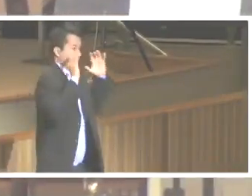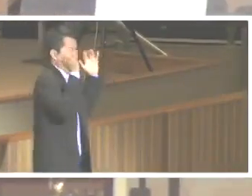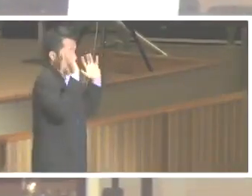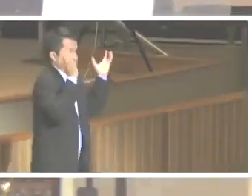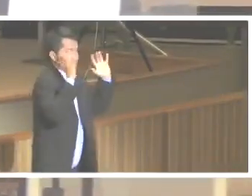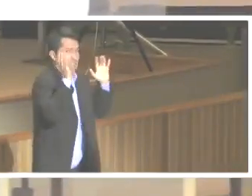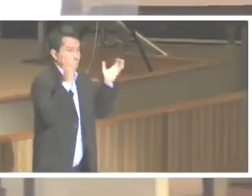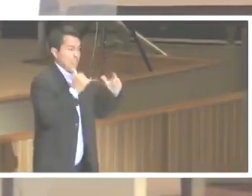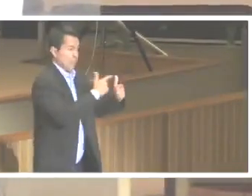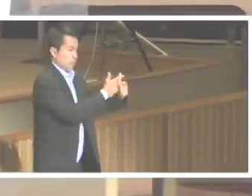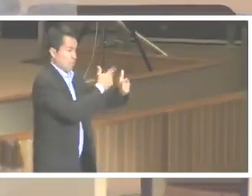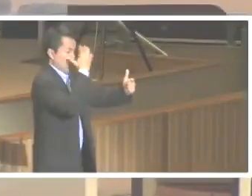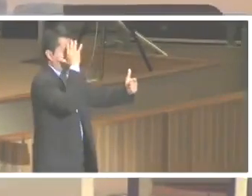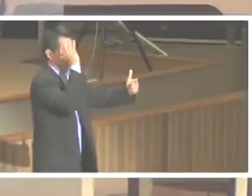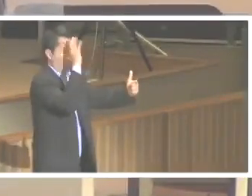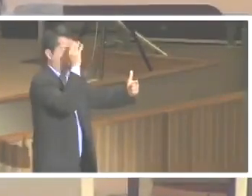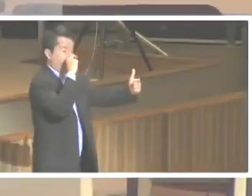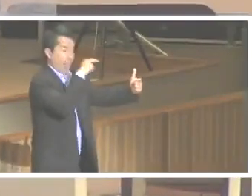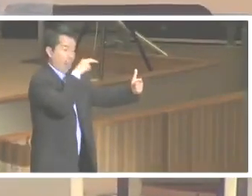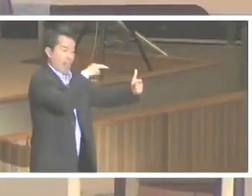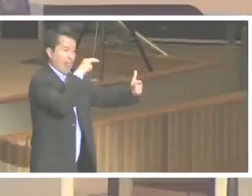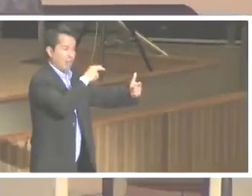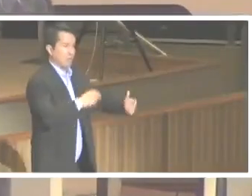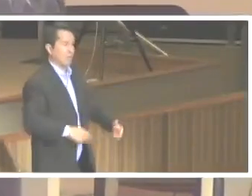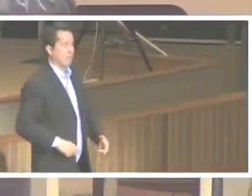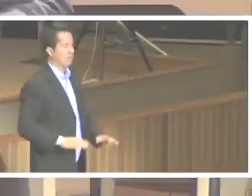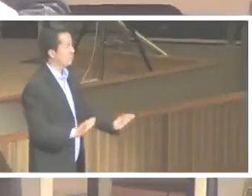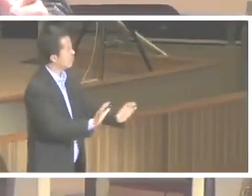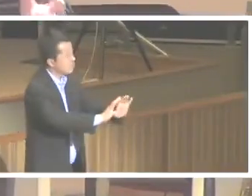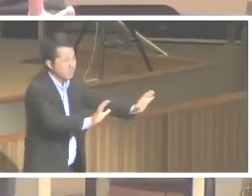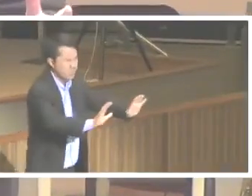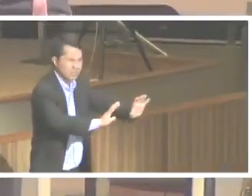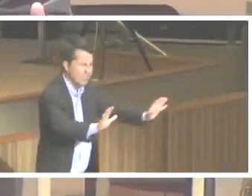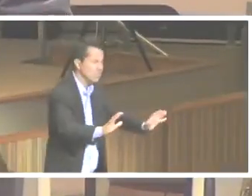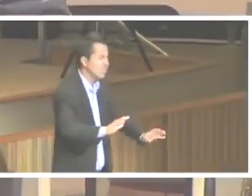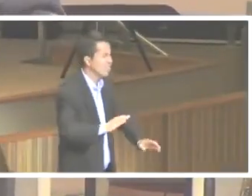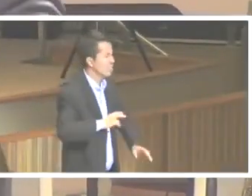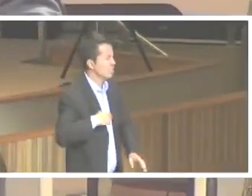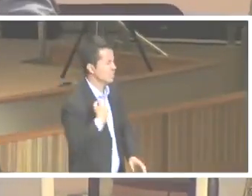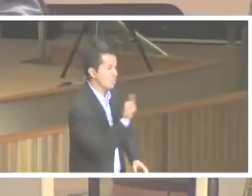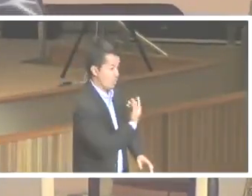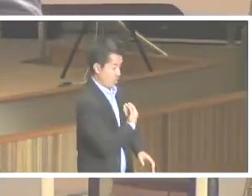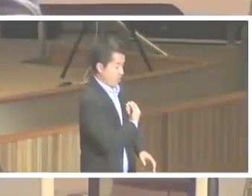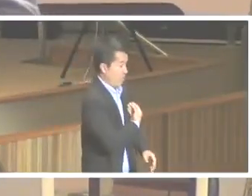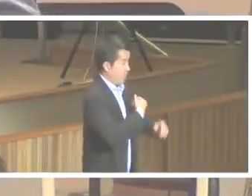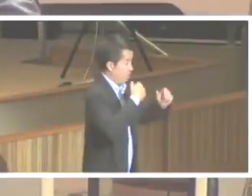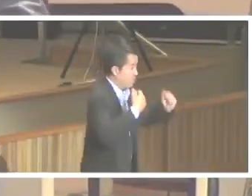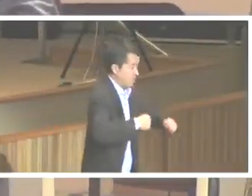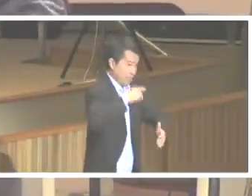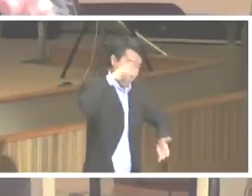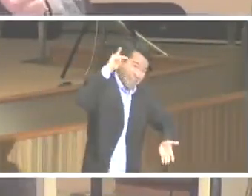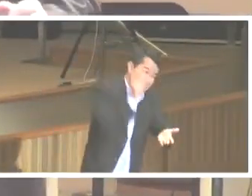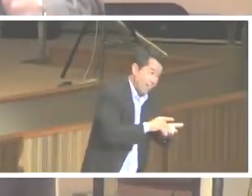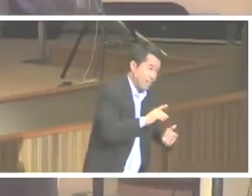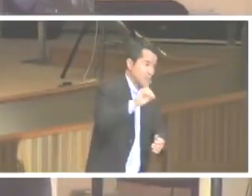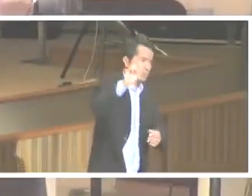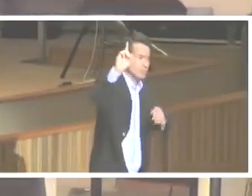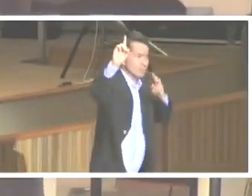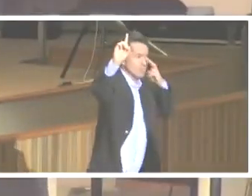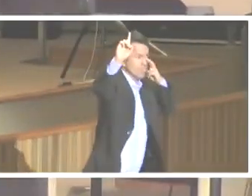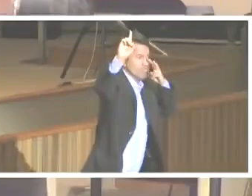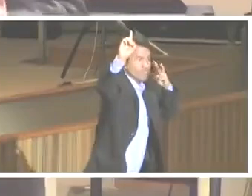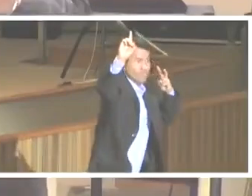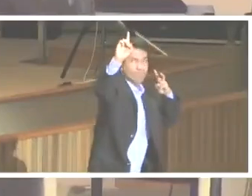da dificuldade qual o tamanho do problema mas a grande questão da nossa vida é qual é